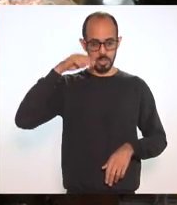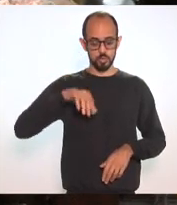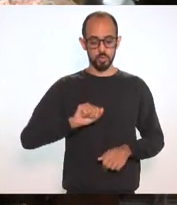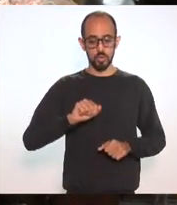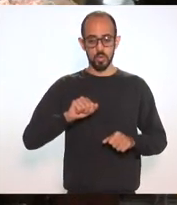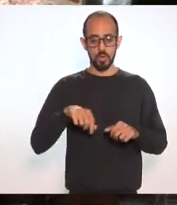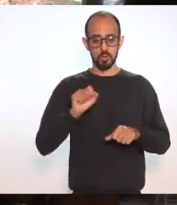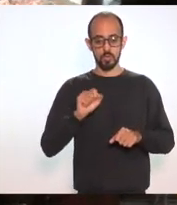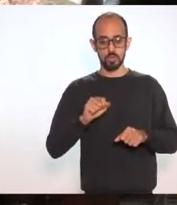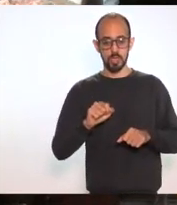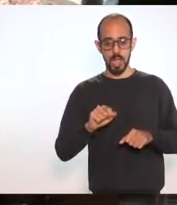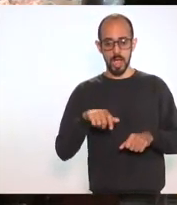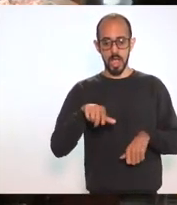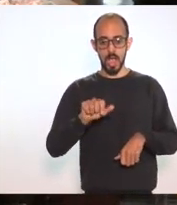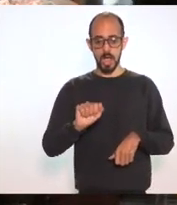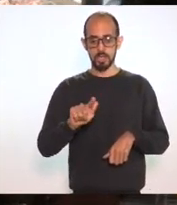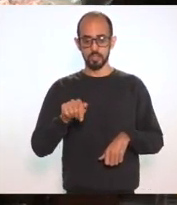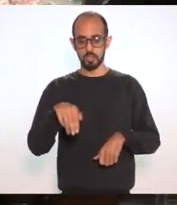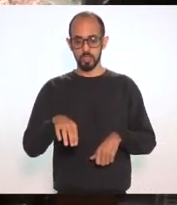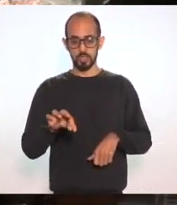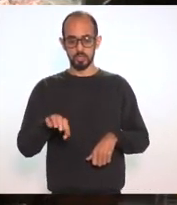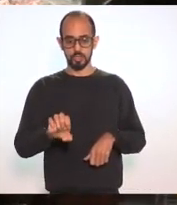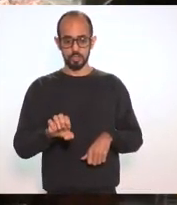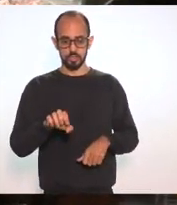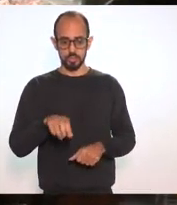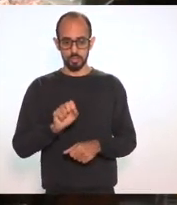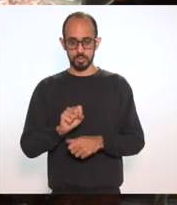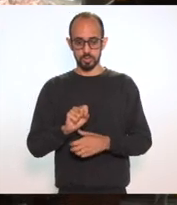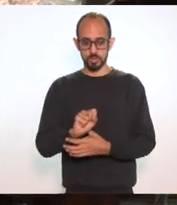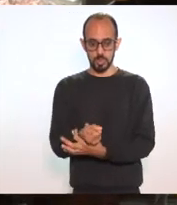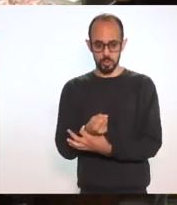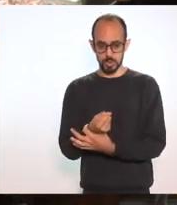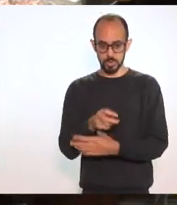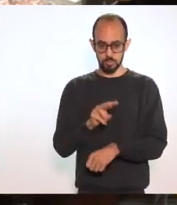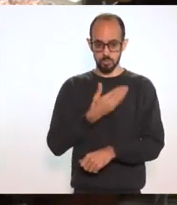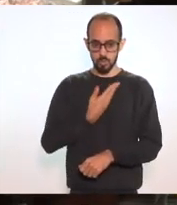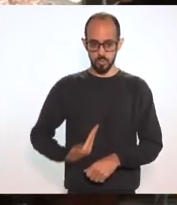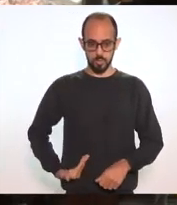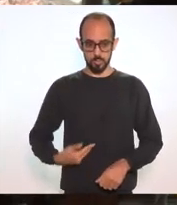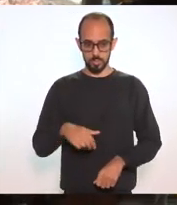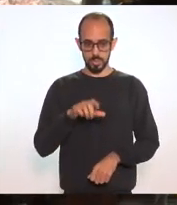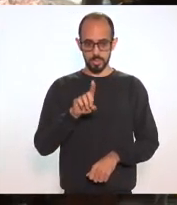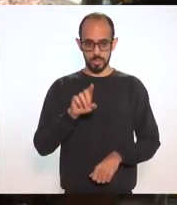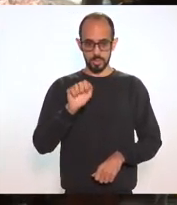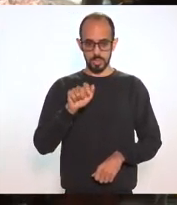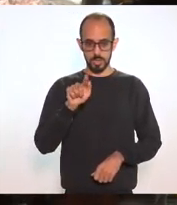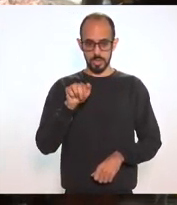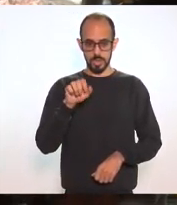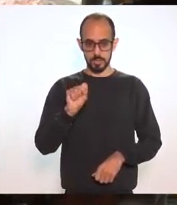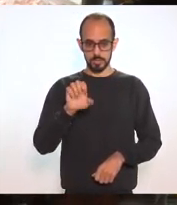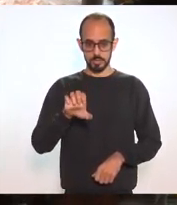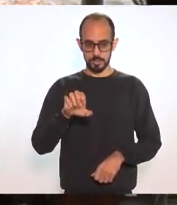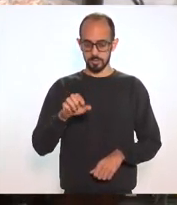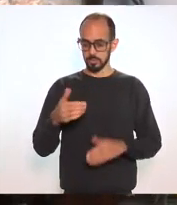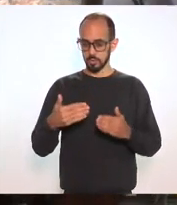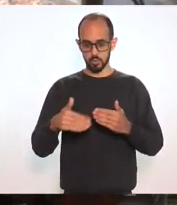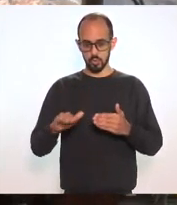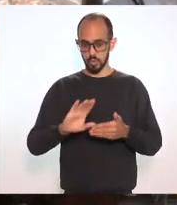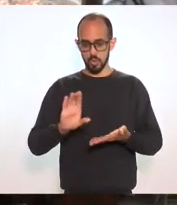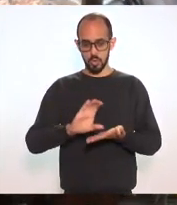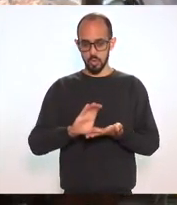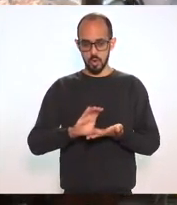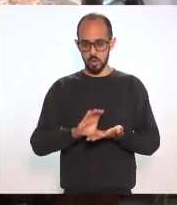segurança pública e de gases na forma que menciona. Parecida à Comissão de Constituição e Justiça pela inconstitucionalidade, concluído por